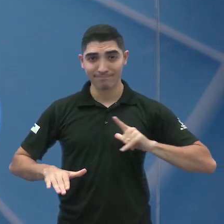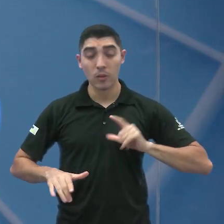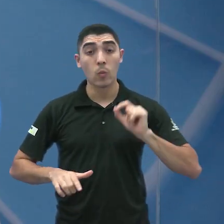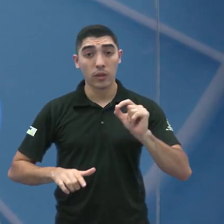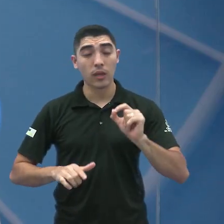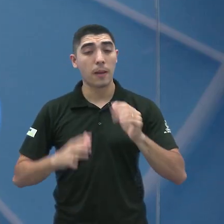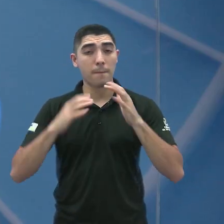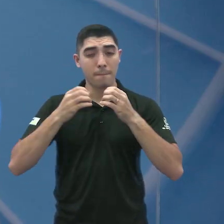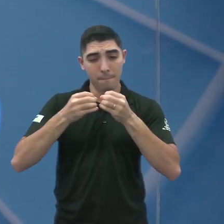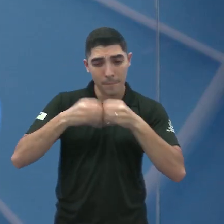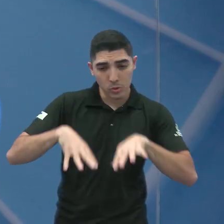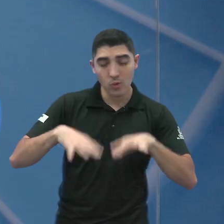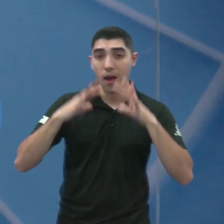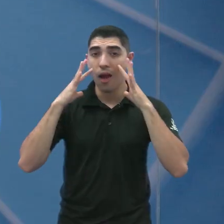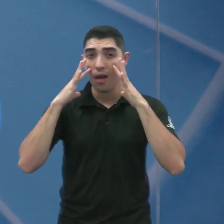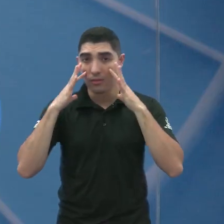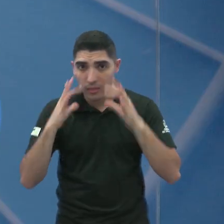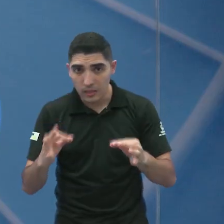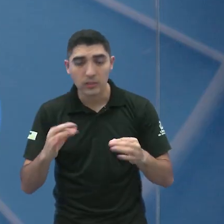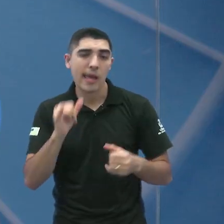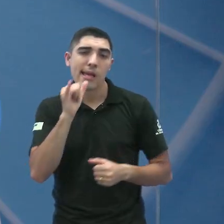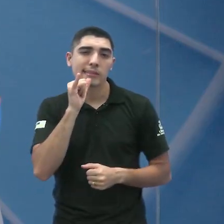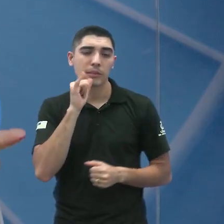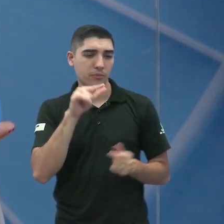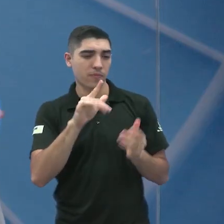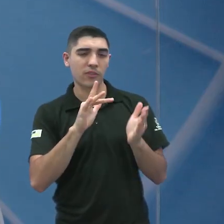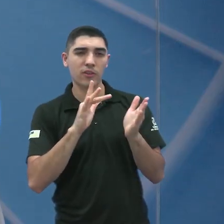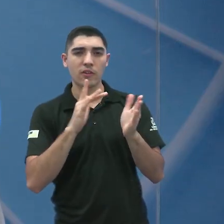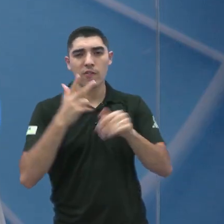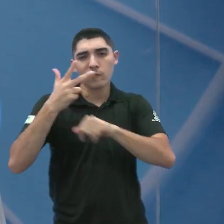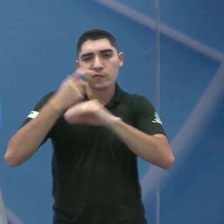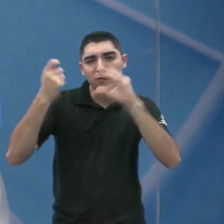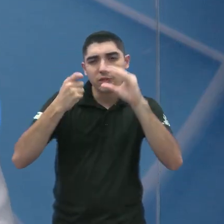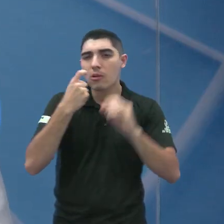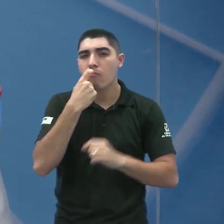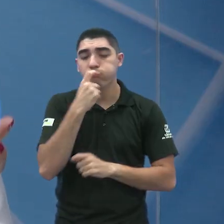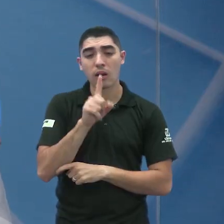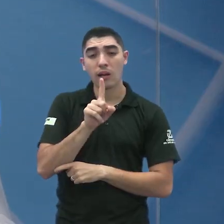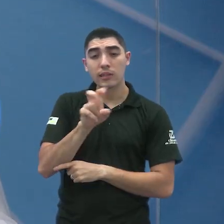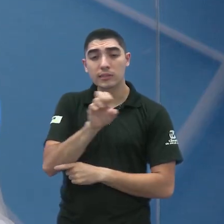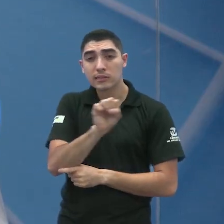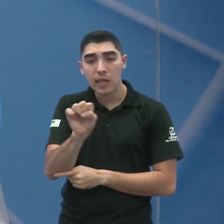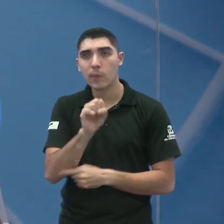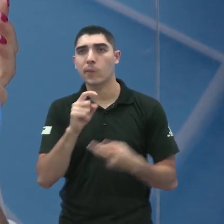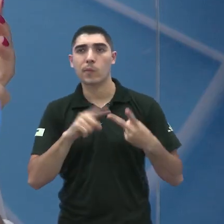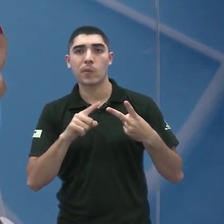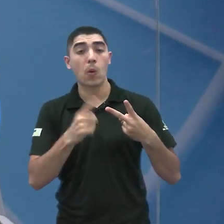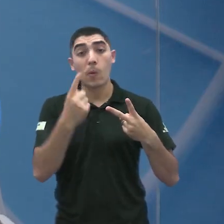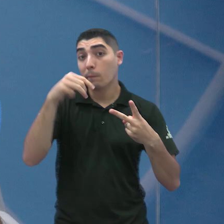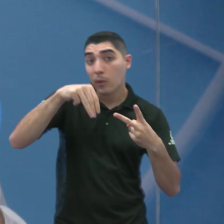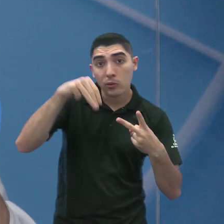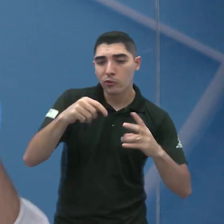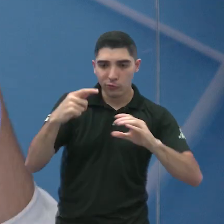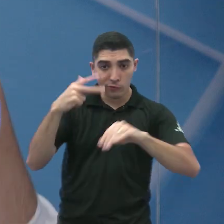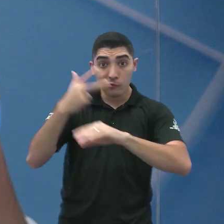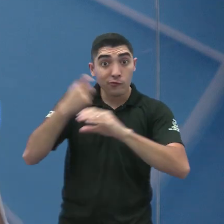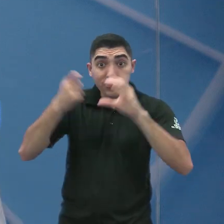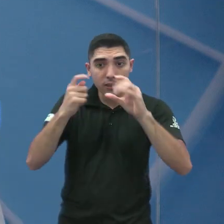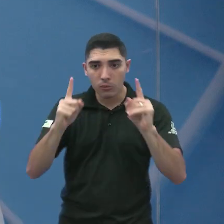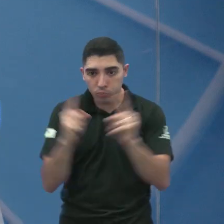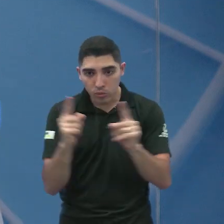atenção, porque aqueles vídeos, 15 segundos um story, um minuto um vídeo, então o nosso